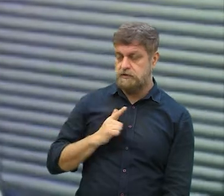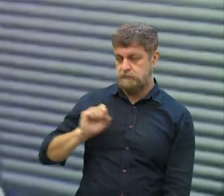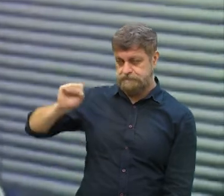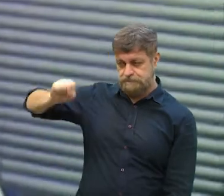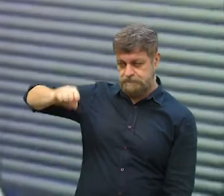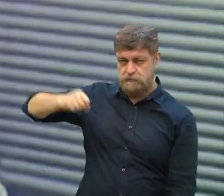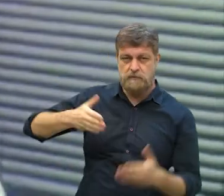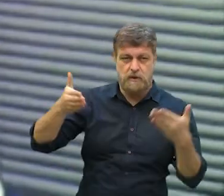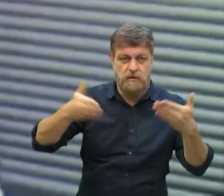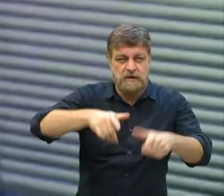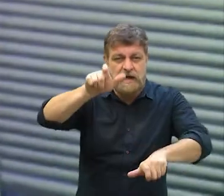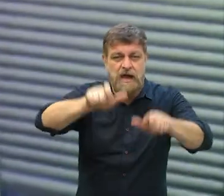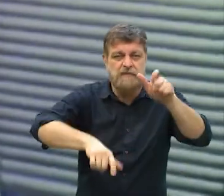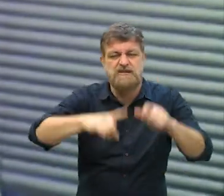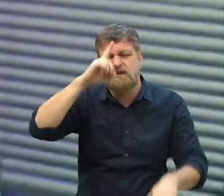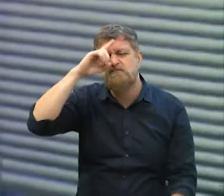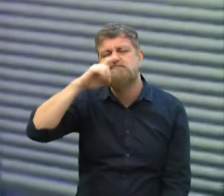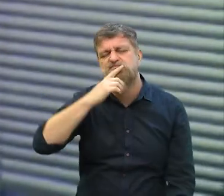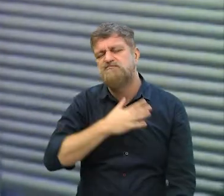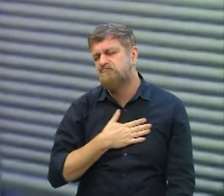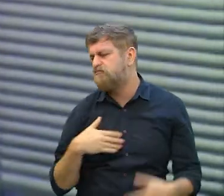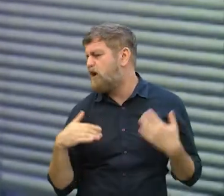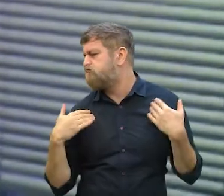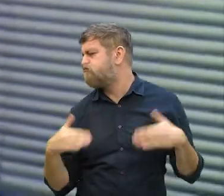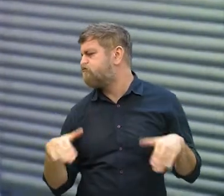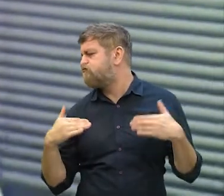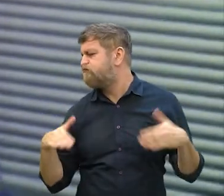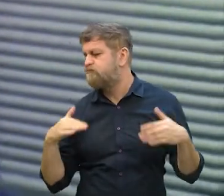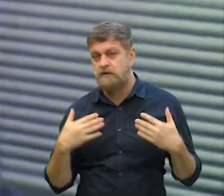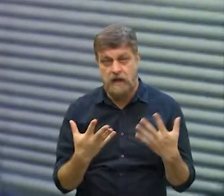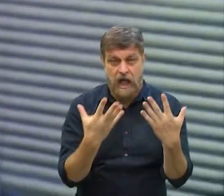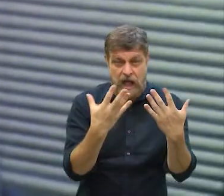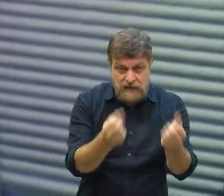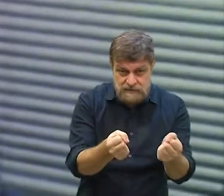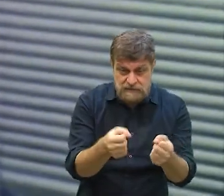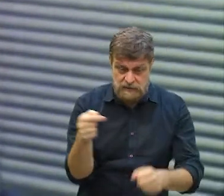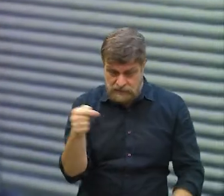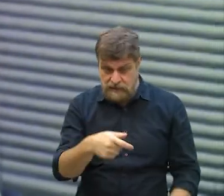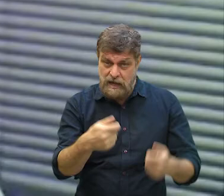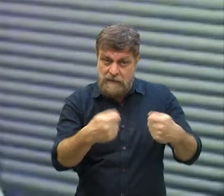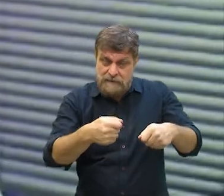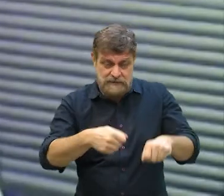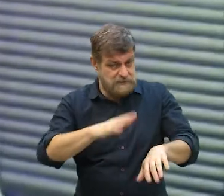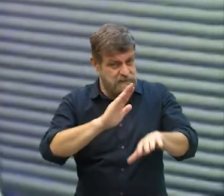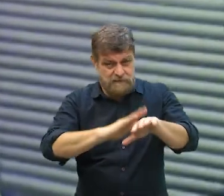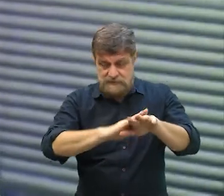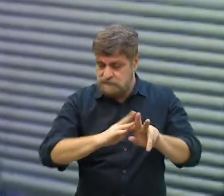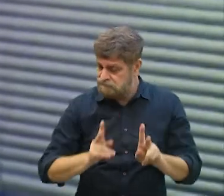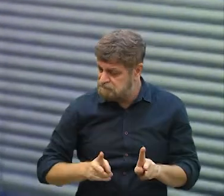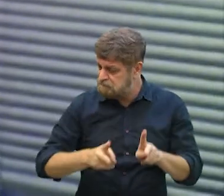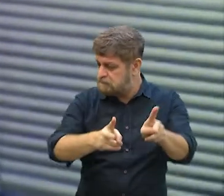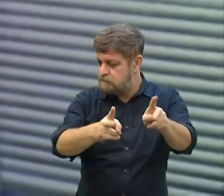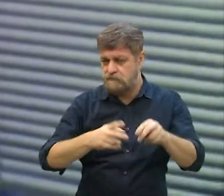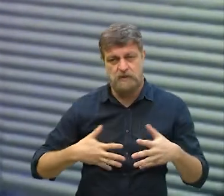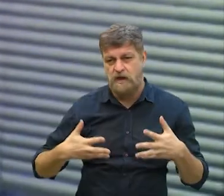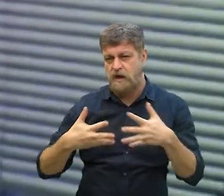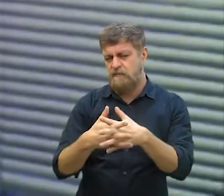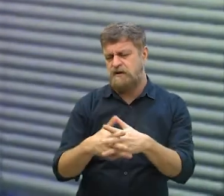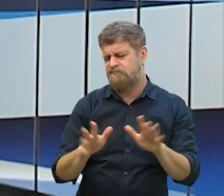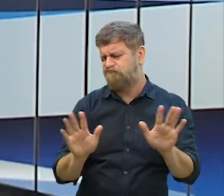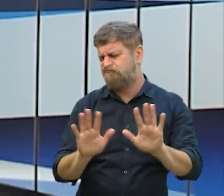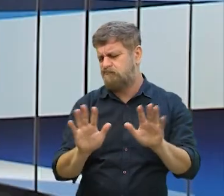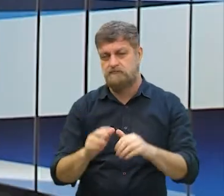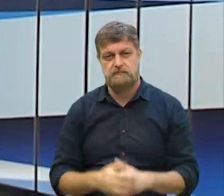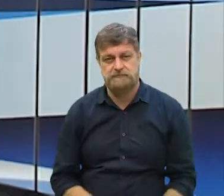passado. Hoje eu acho que o pessoal já leva mais tranquilamente, já aceita melhor, sabe que é assim mesmo e segue em frente. Eu acho que não atrapalha,